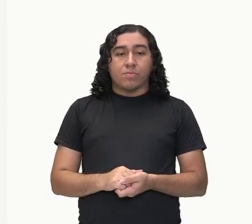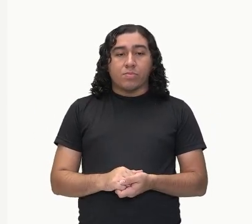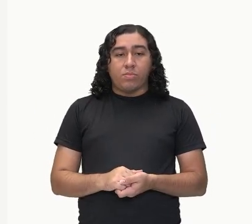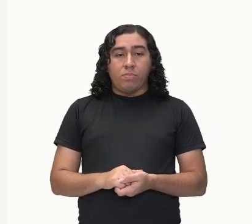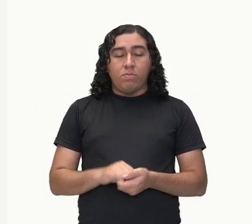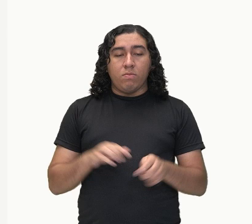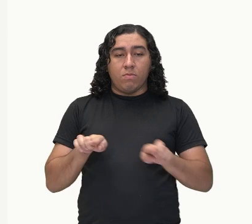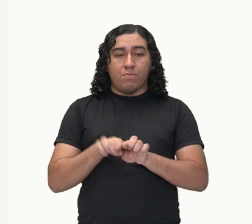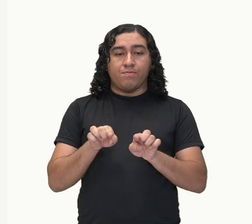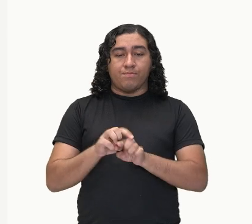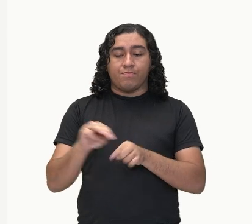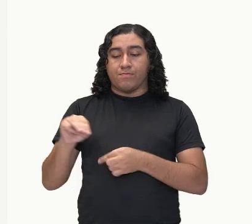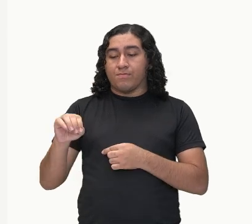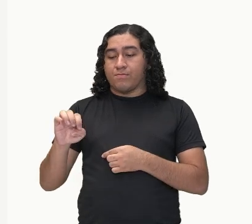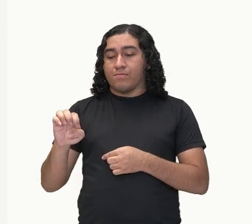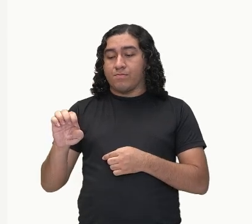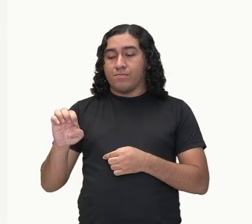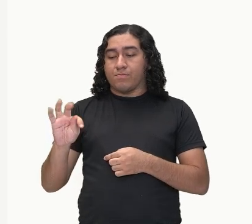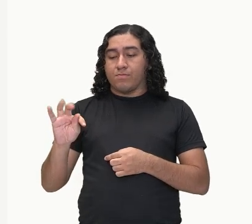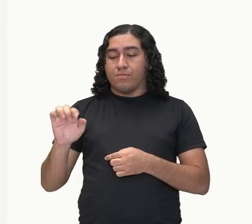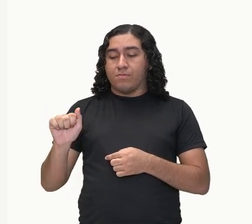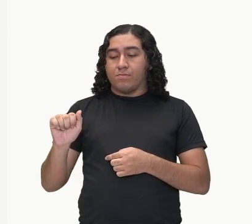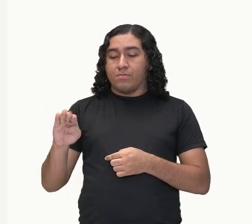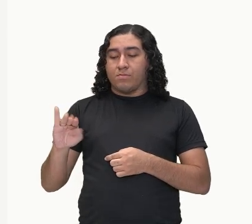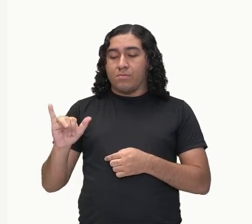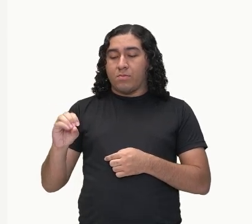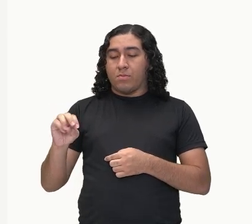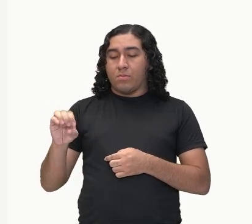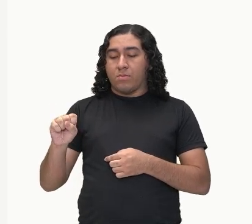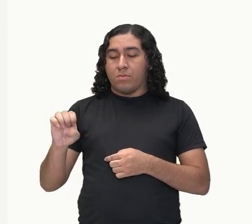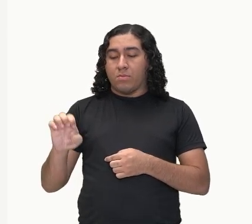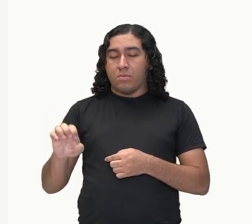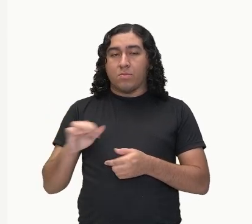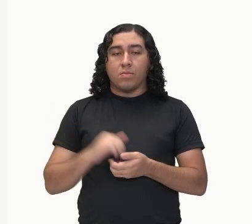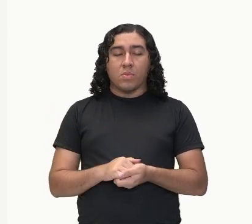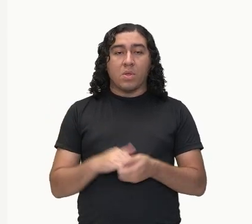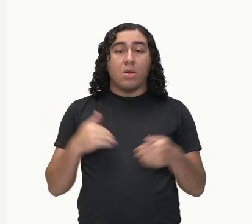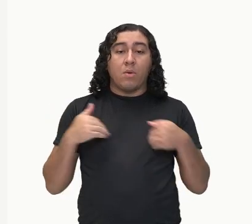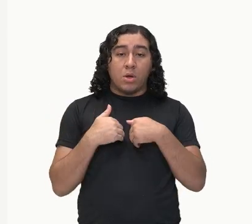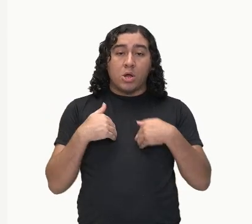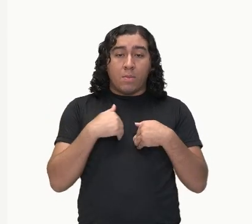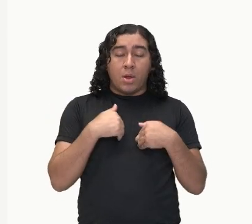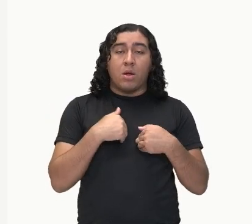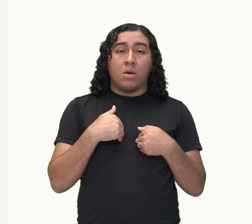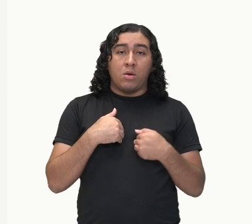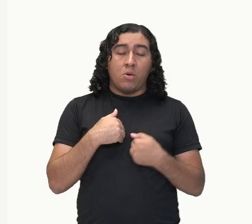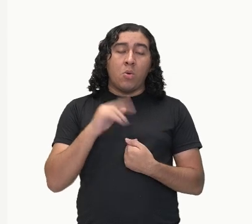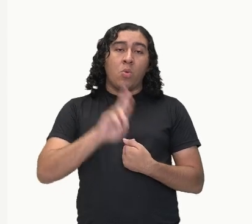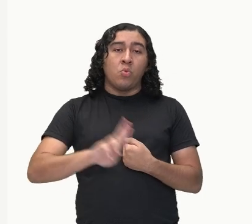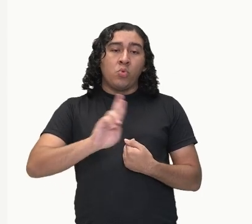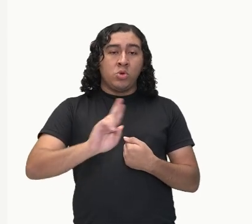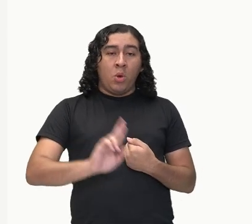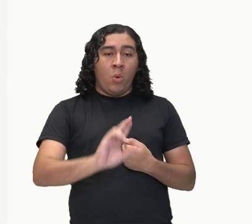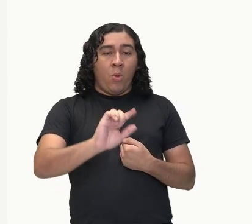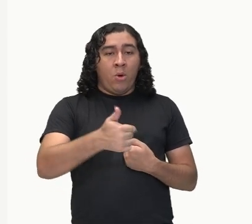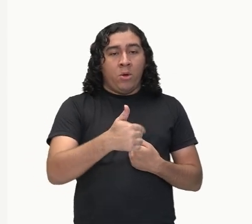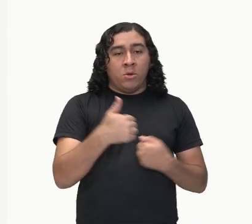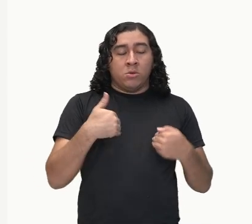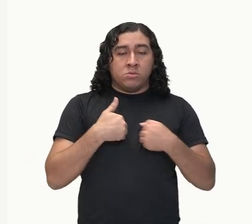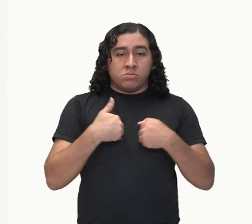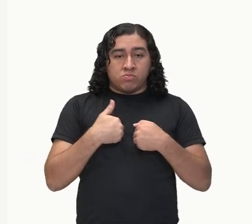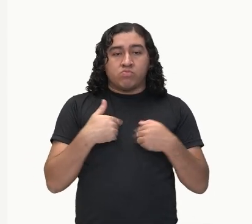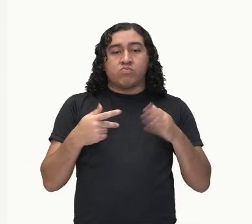E a metabiose, que é uma relação em que uma espécie se beneficia da outra, dos produtos da outra, os